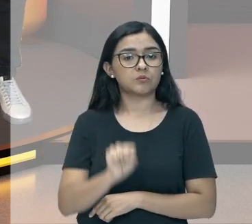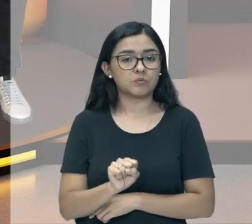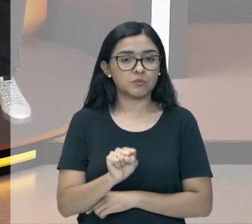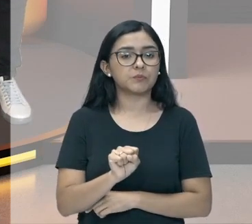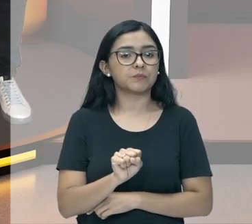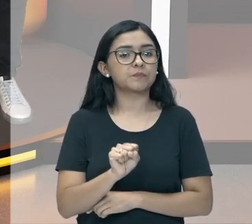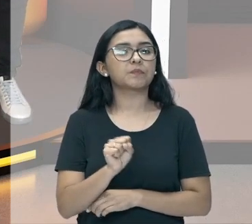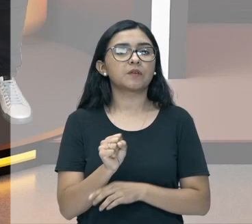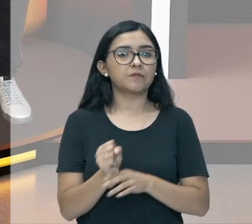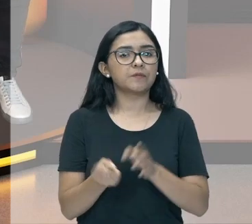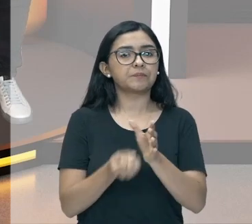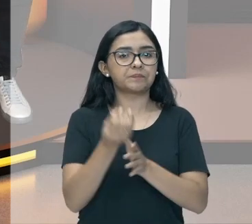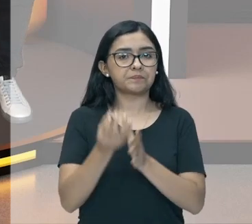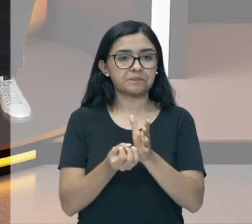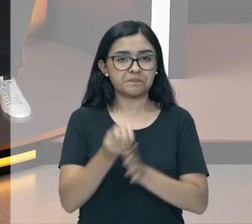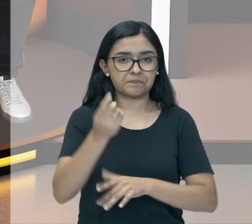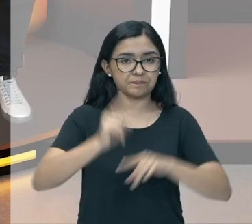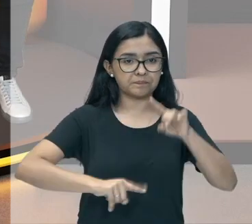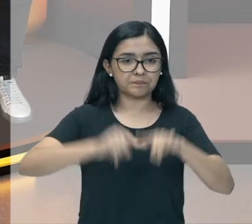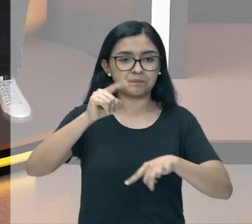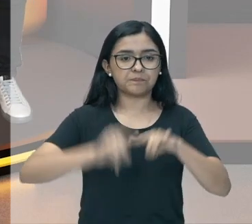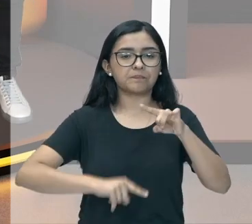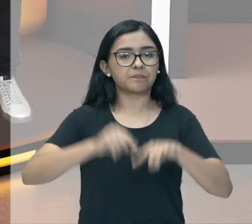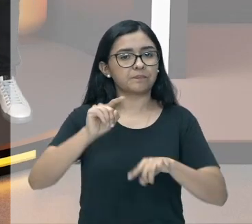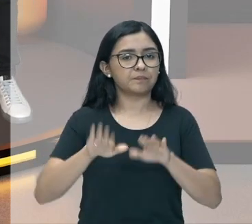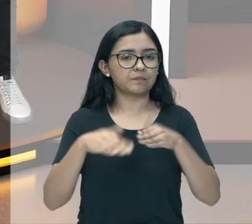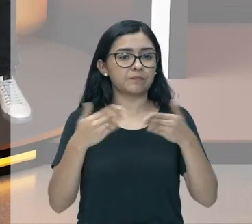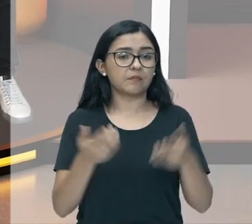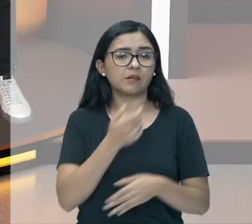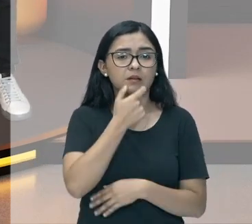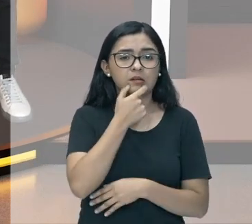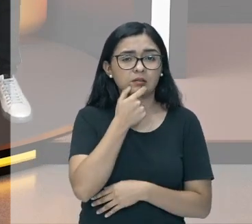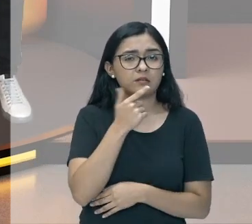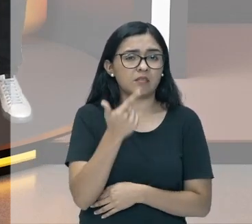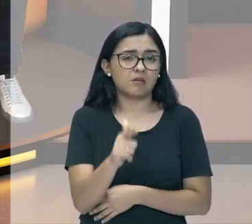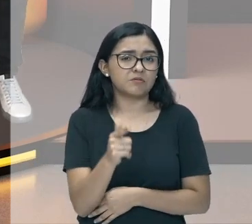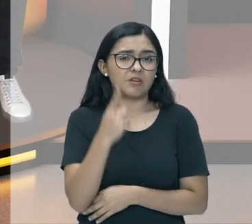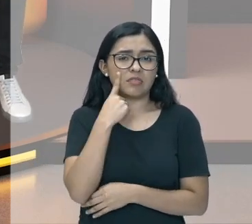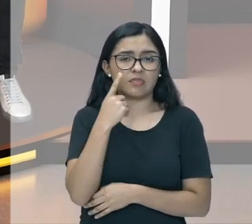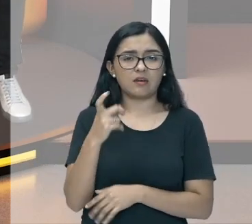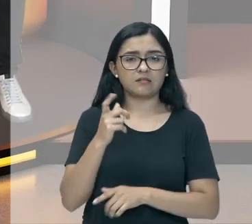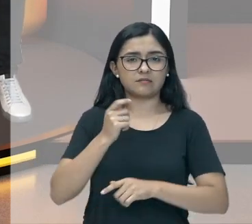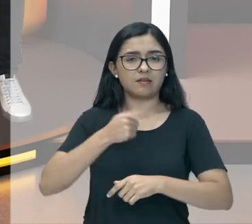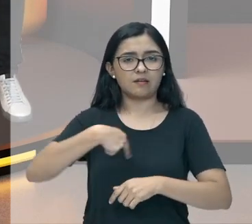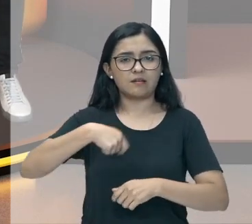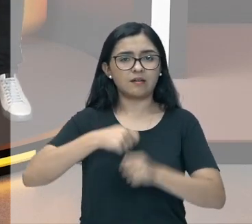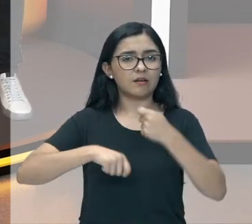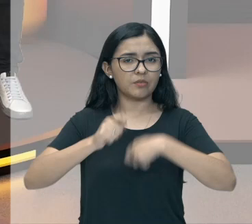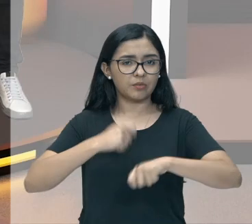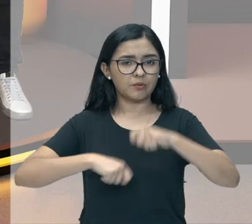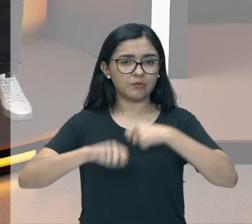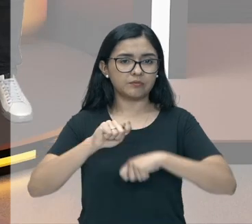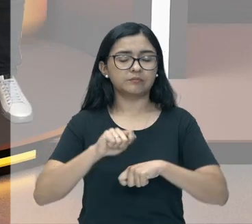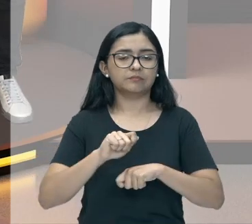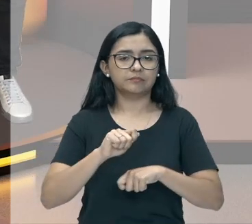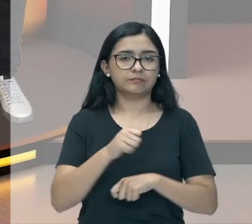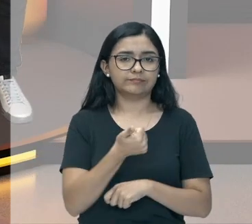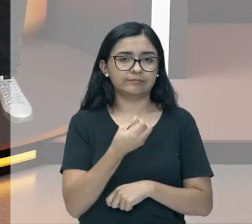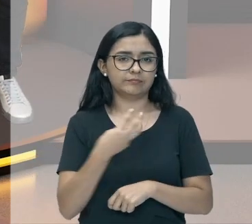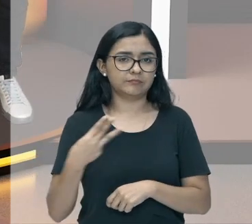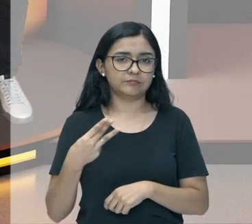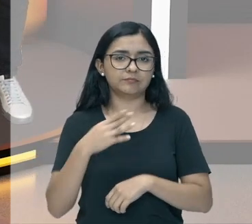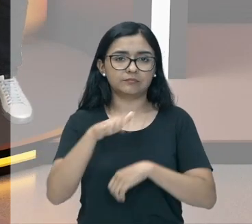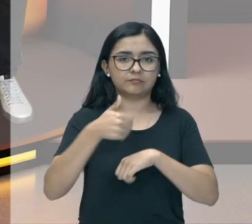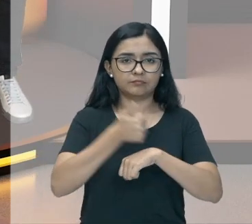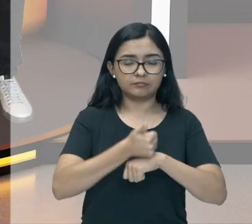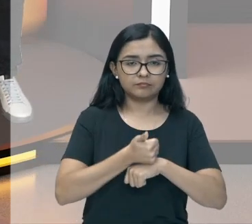desenvolver produtos. Vejam lá. A princípio, os ingleses não tinham grandes interesses econômicos em suas 13 colônias americanas, como nós já falamos, que é